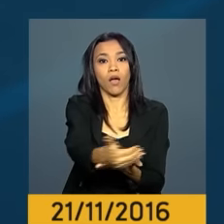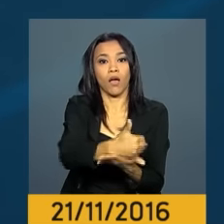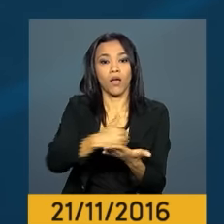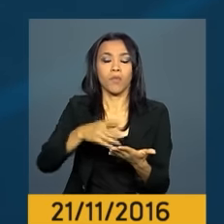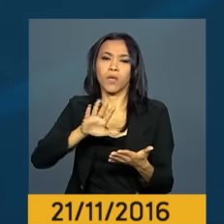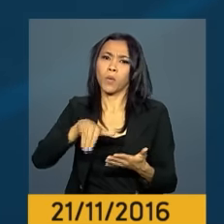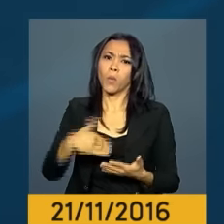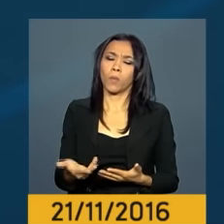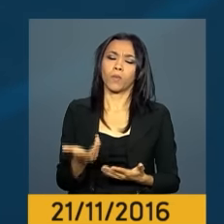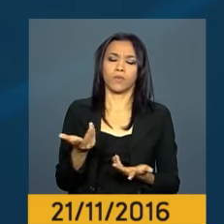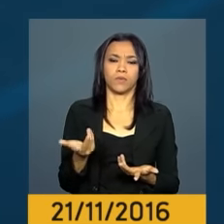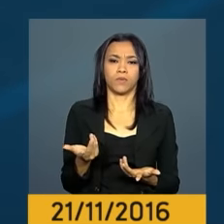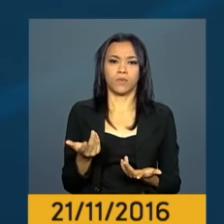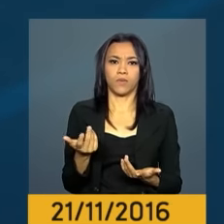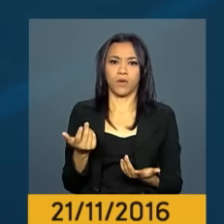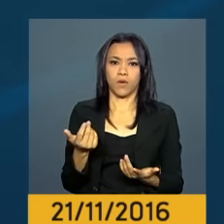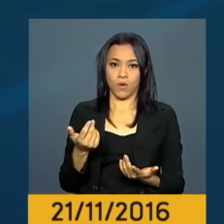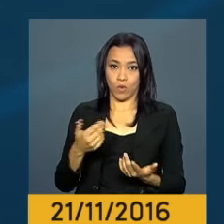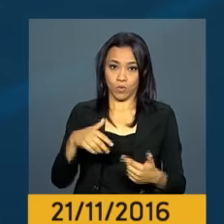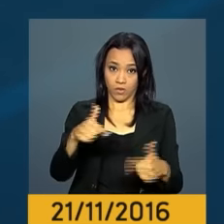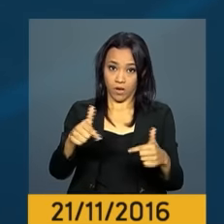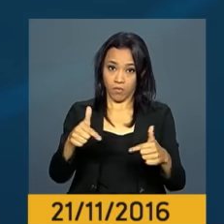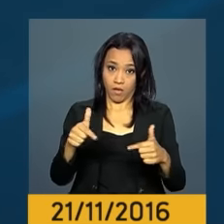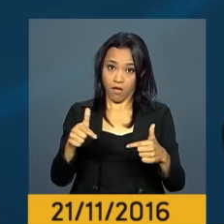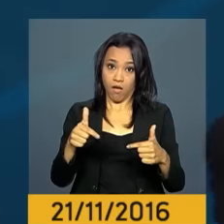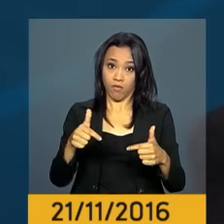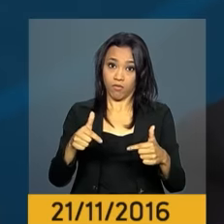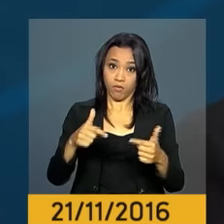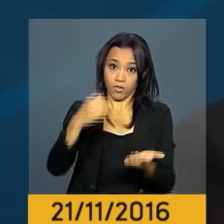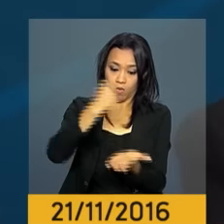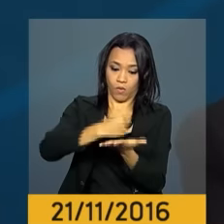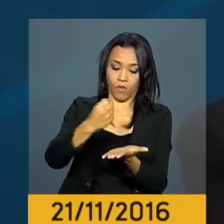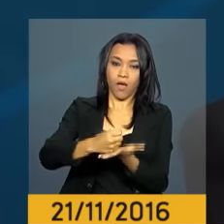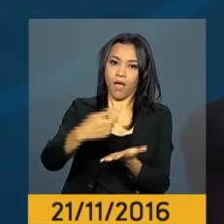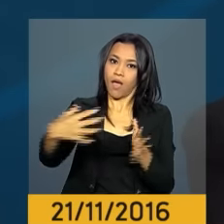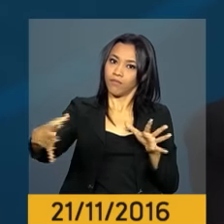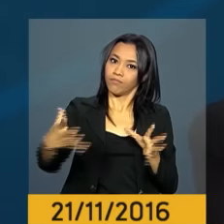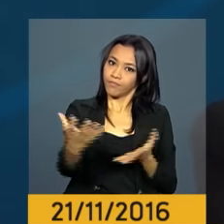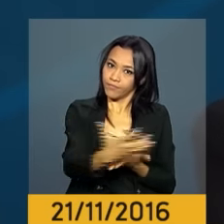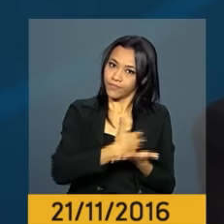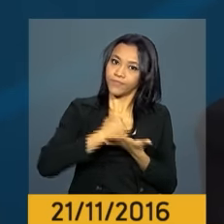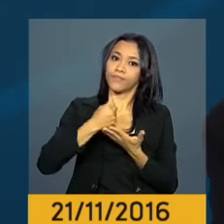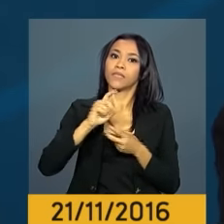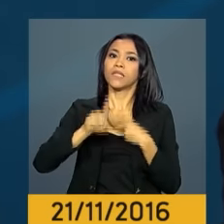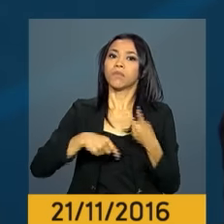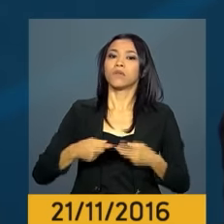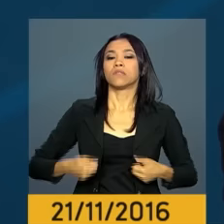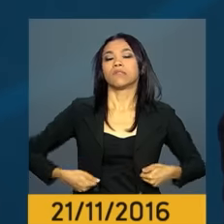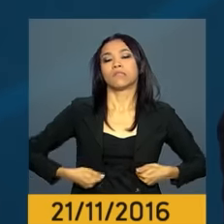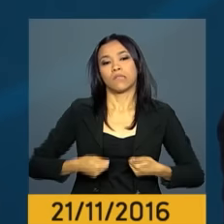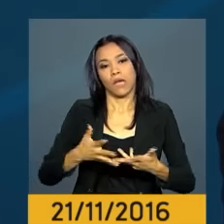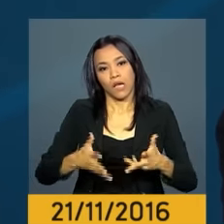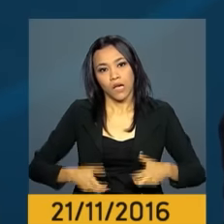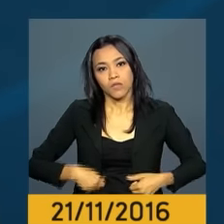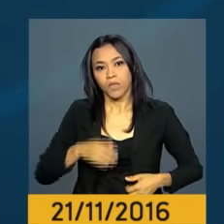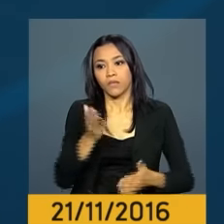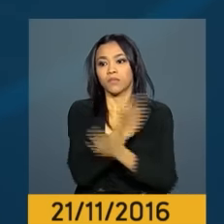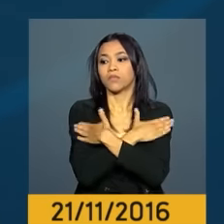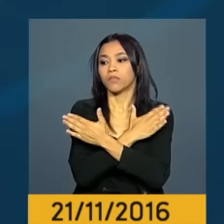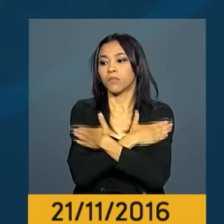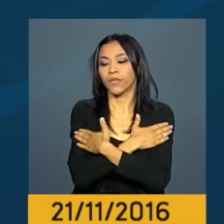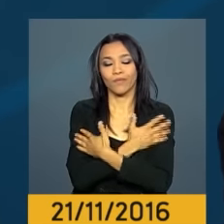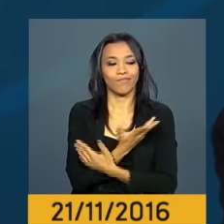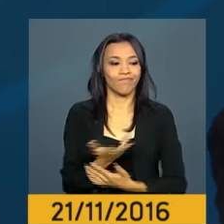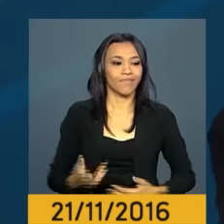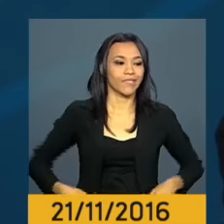não é formal, você tem arrecadação. E terceiro, para não ter gastos. Porque quando você tem desemprego, você acaba tendo